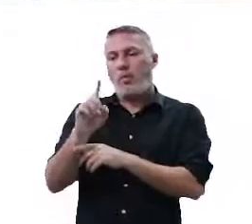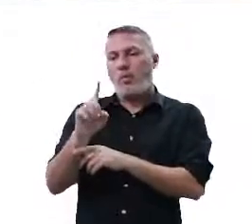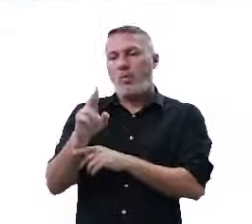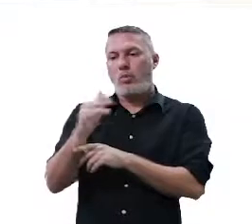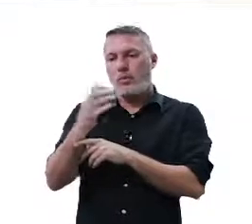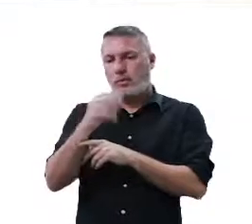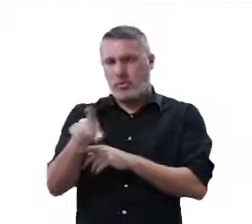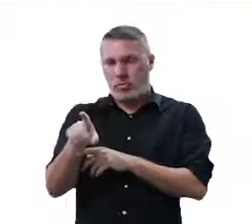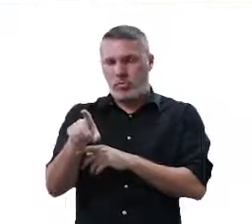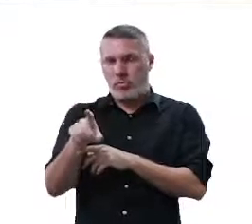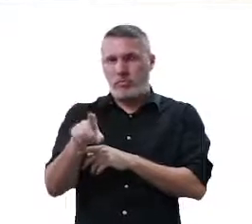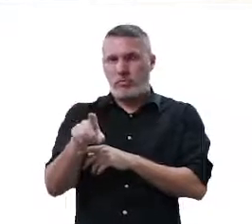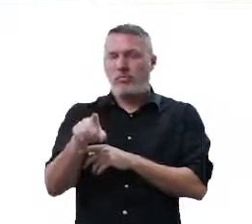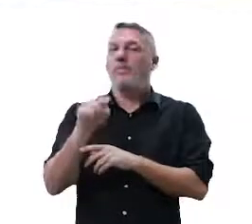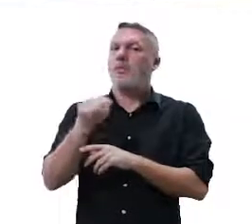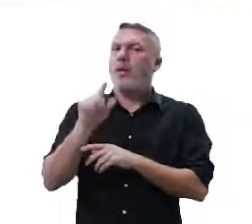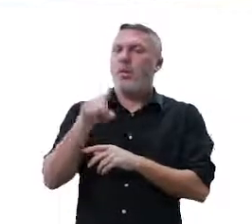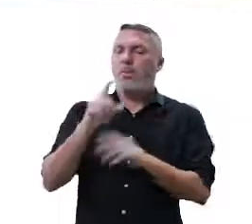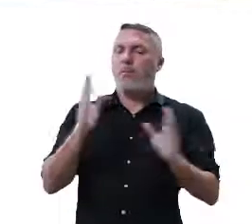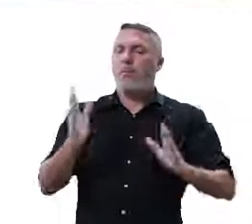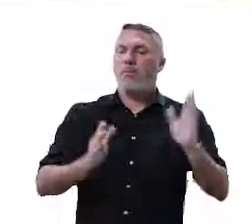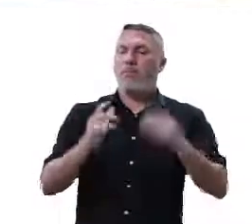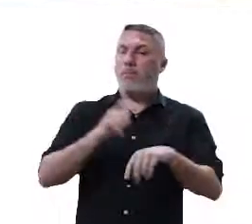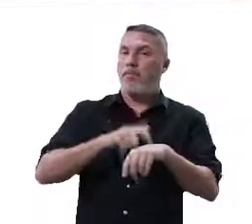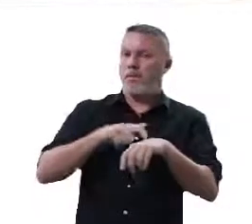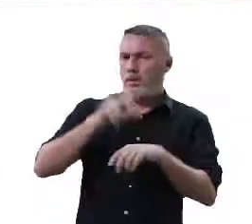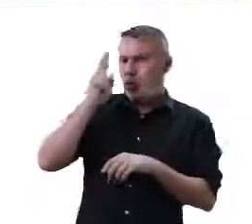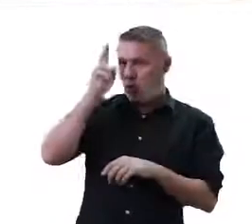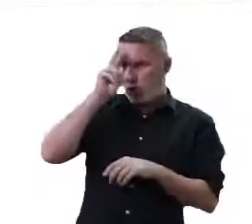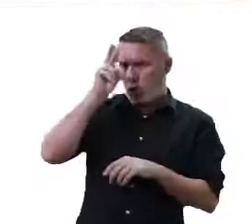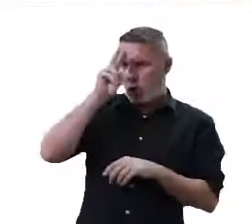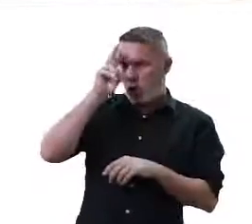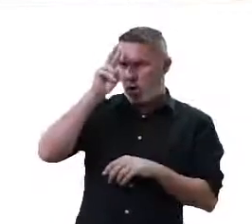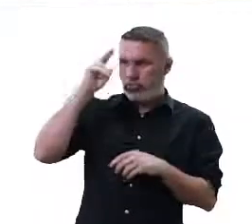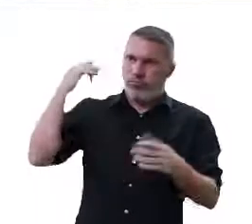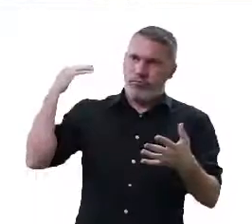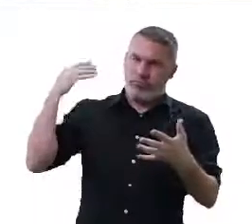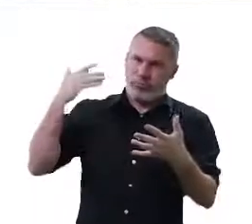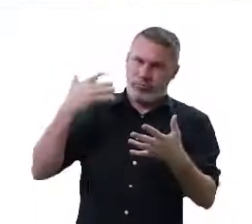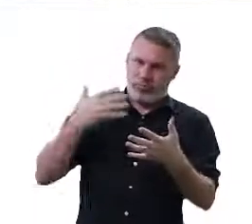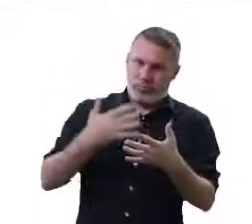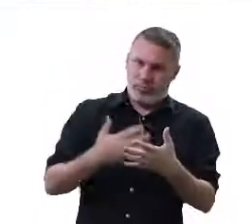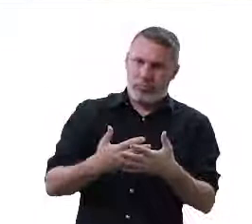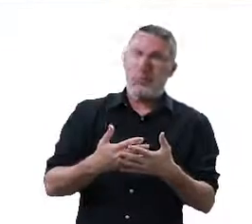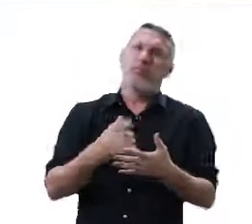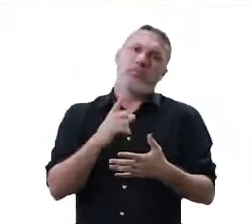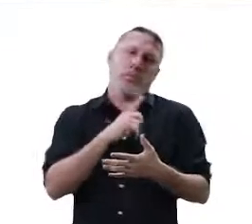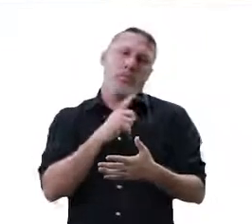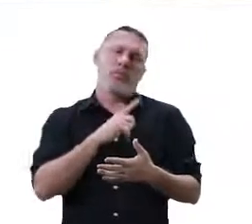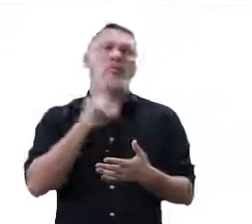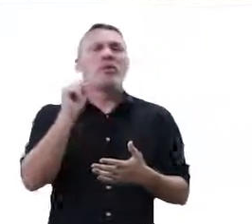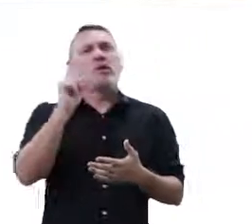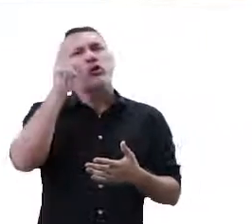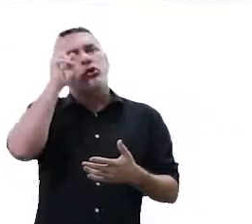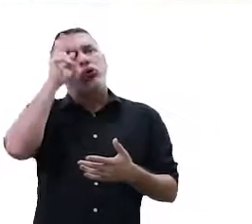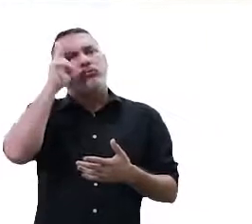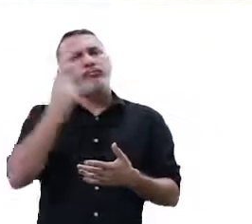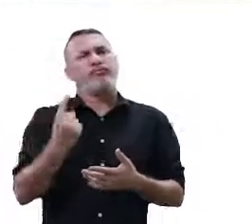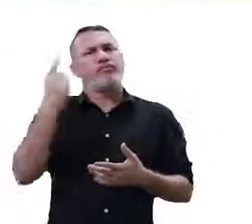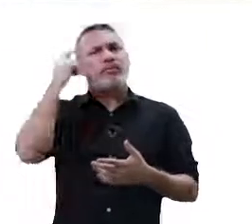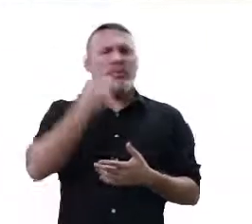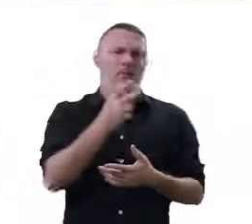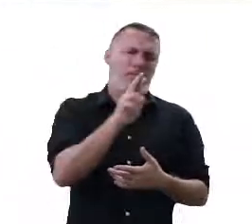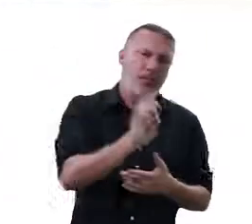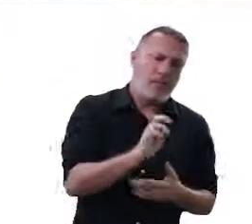o momento histórico. Então, ele vai se dividir em algumas fases, né? Normalmente, a gente trabalha com